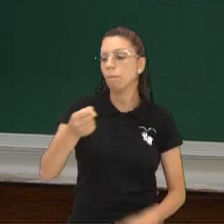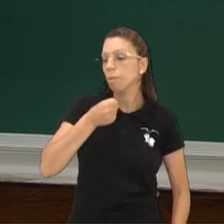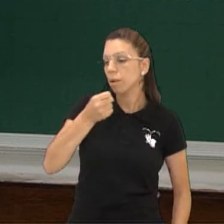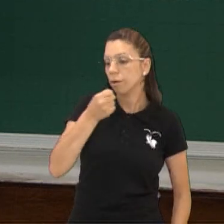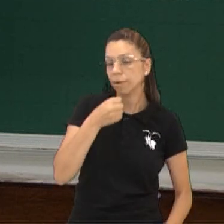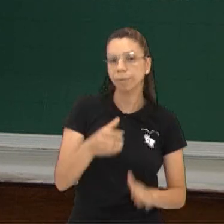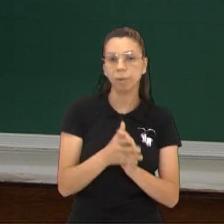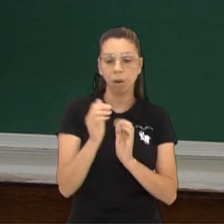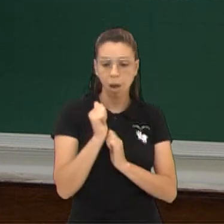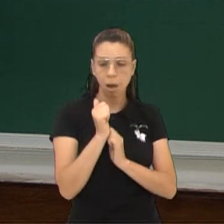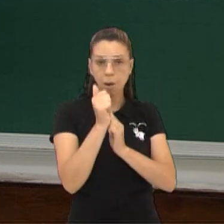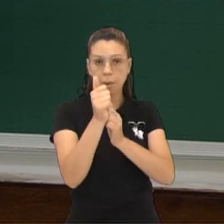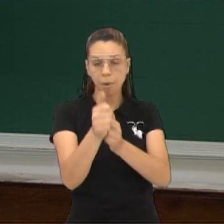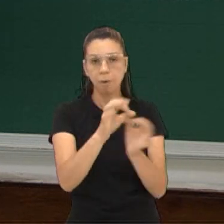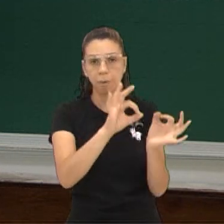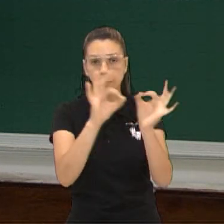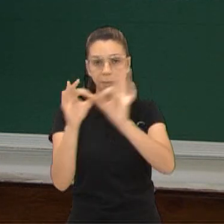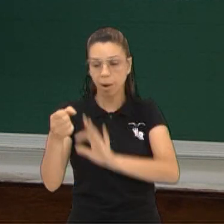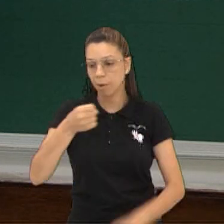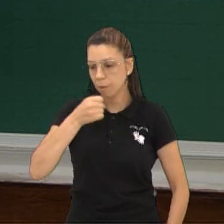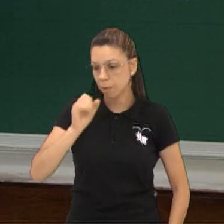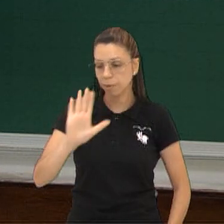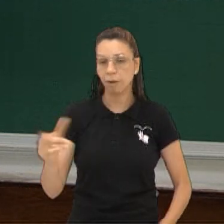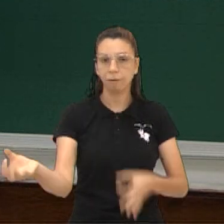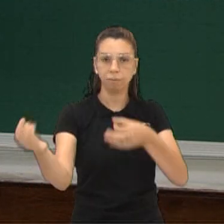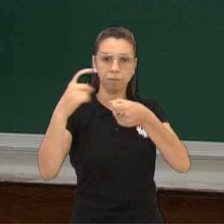a entrevista e voltamos já já.